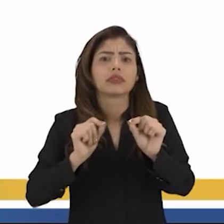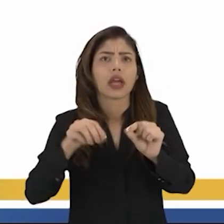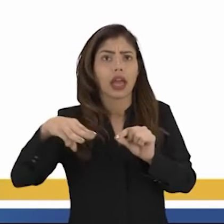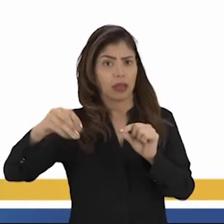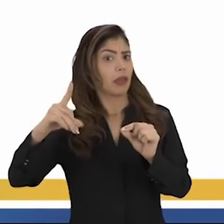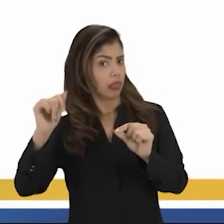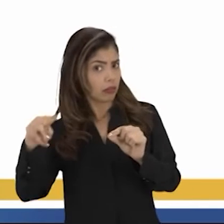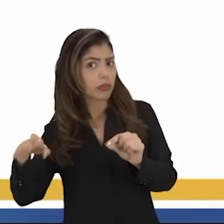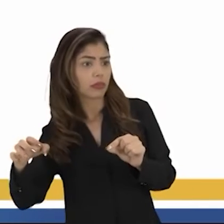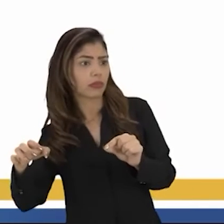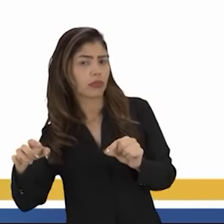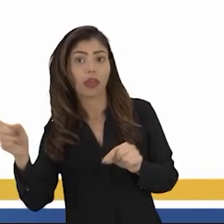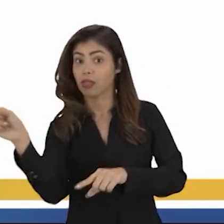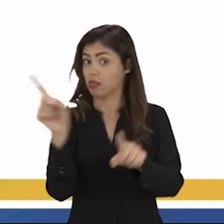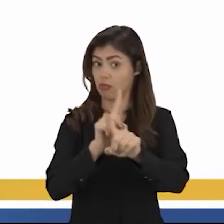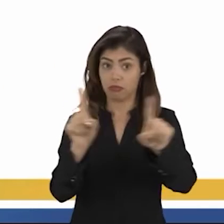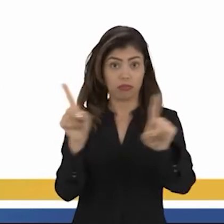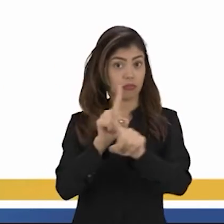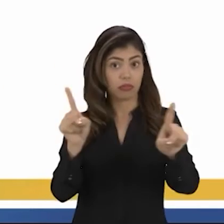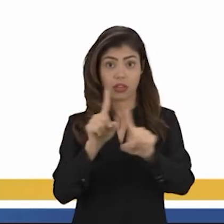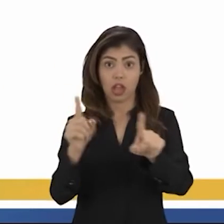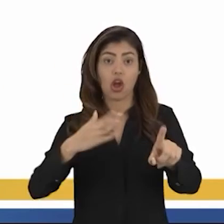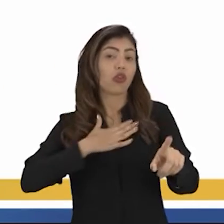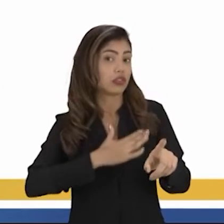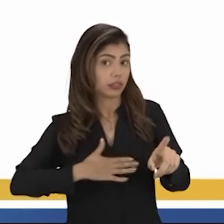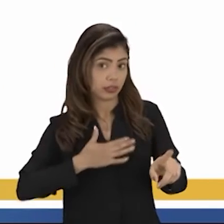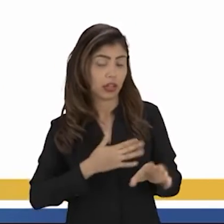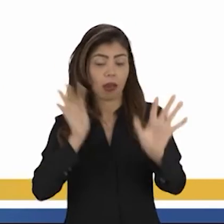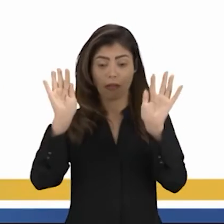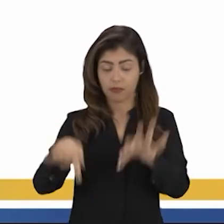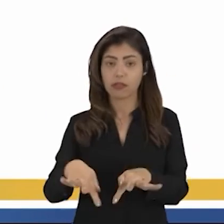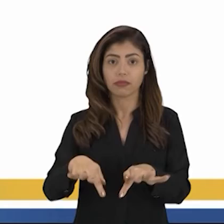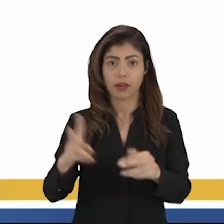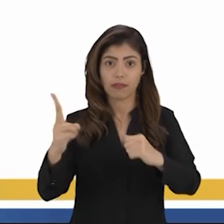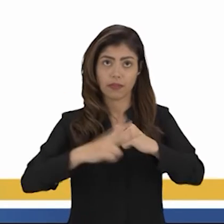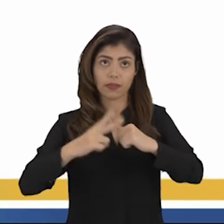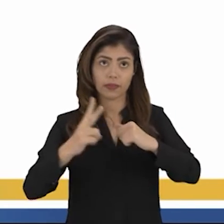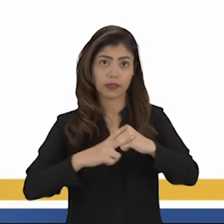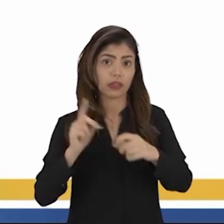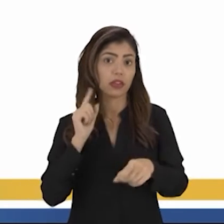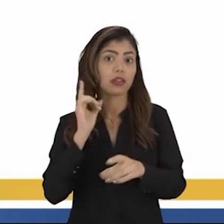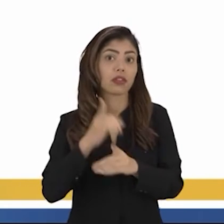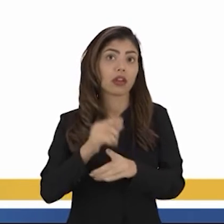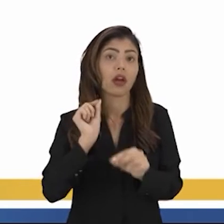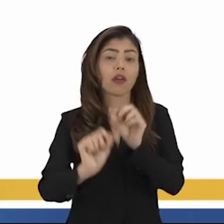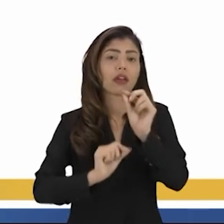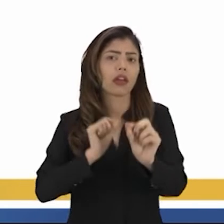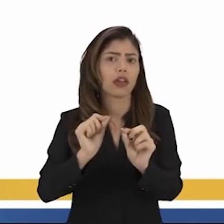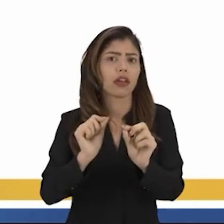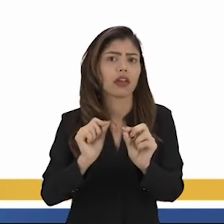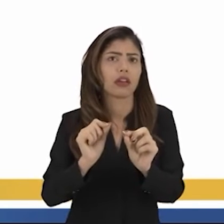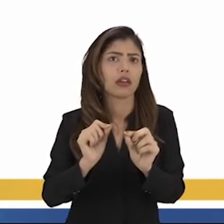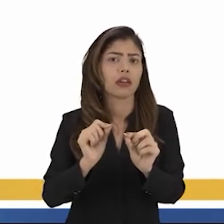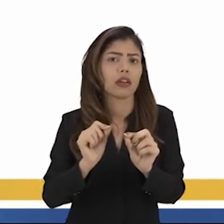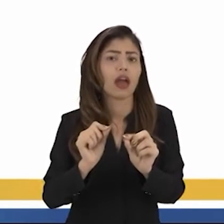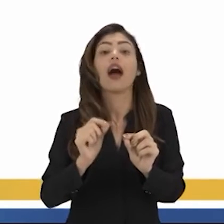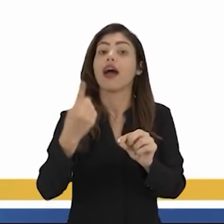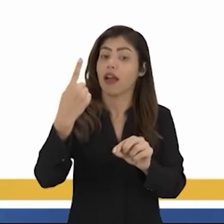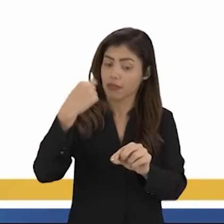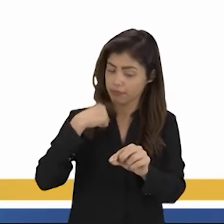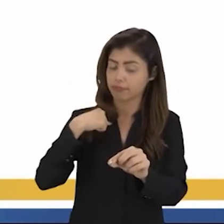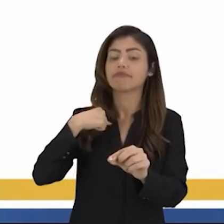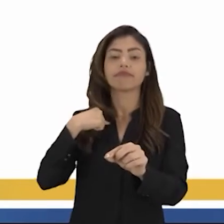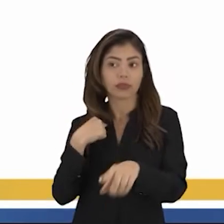Era madame? Não. Gostaria, pela terminação verbal, a gente descobre qual é a pessoa do discurso?